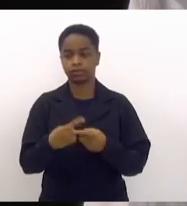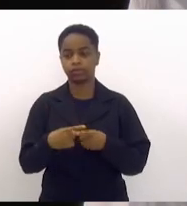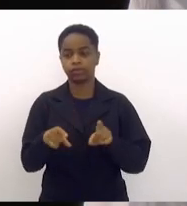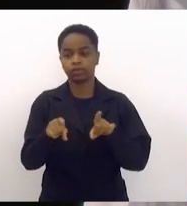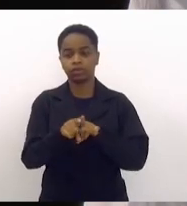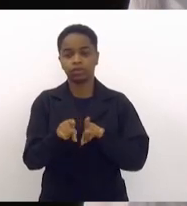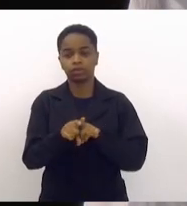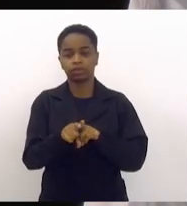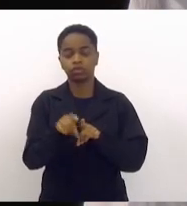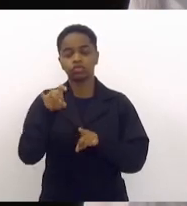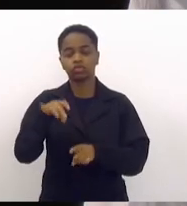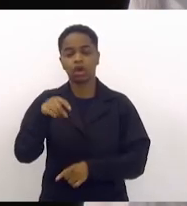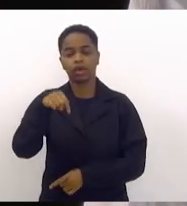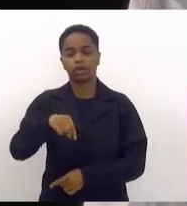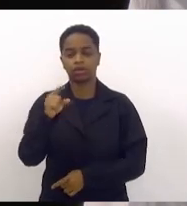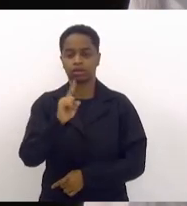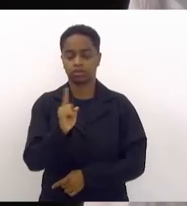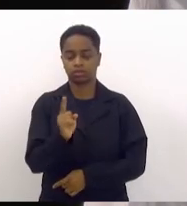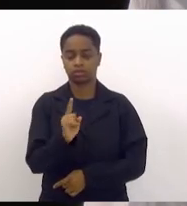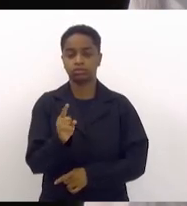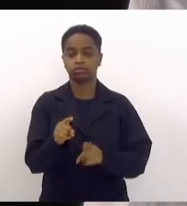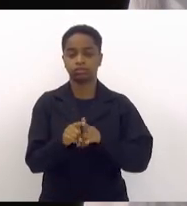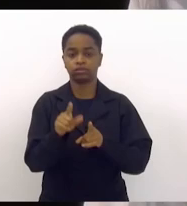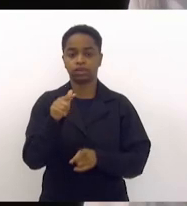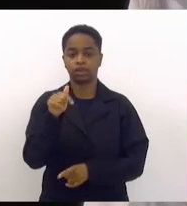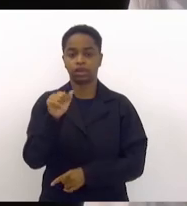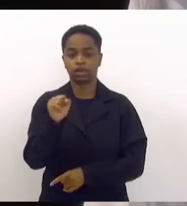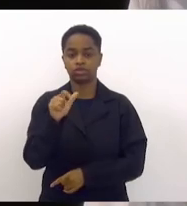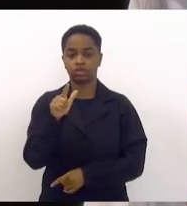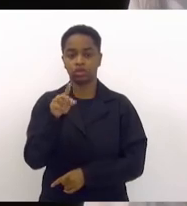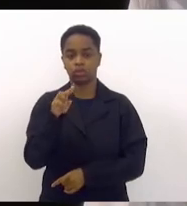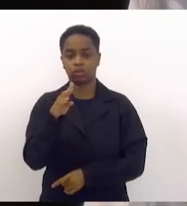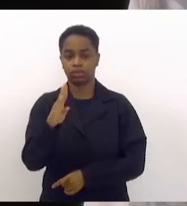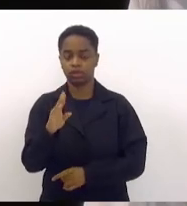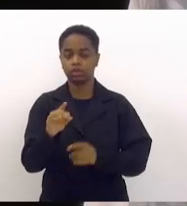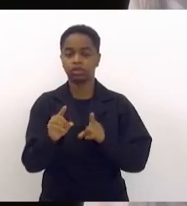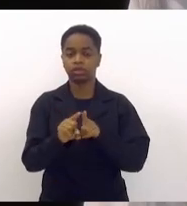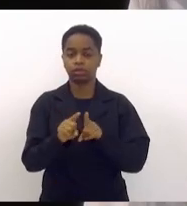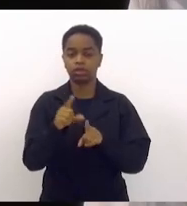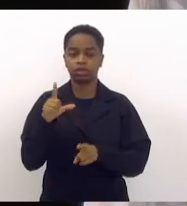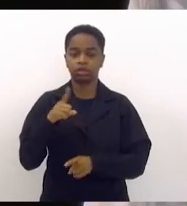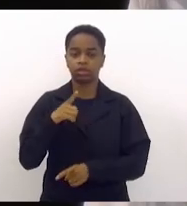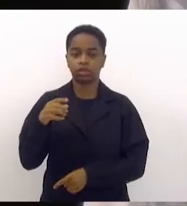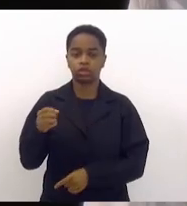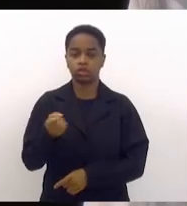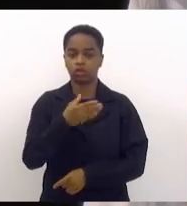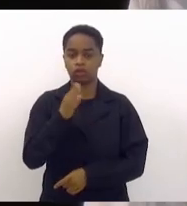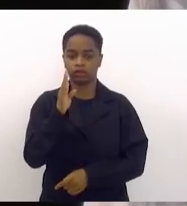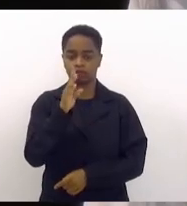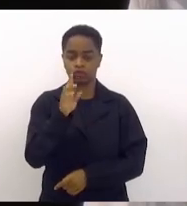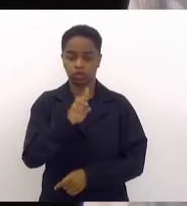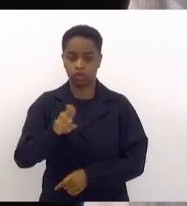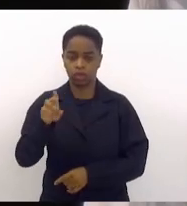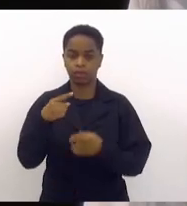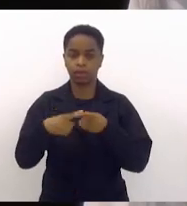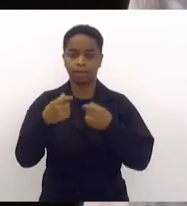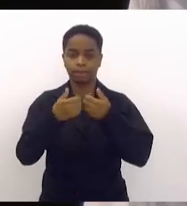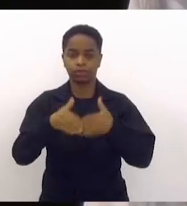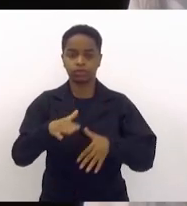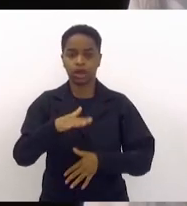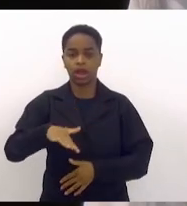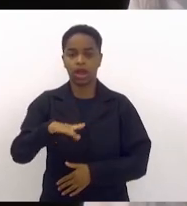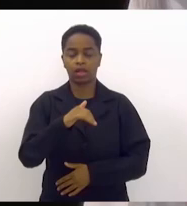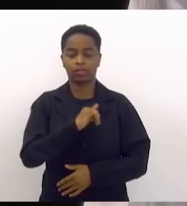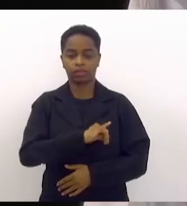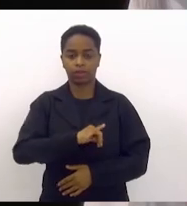não só só aqui no gaslub né agora com esse novo nome e que também foi tão prejudicado toda a região de Itaboraí que tinha ali